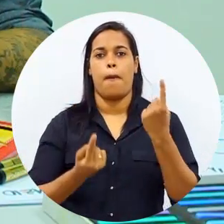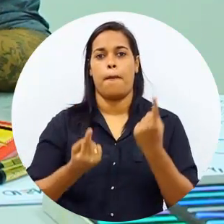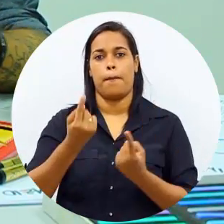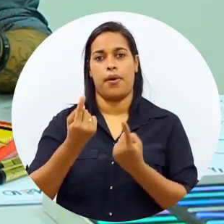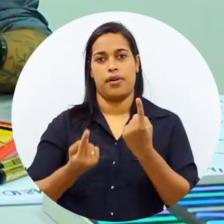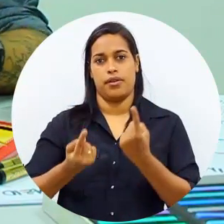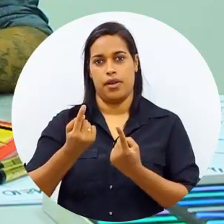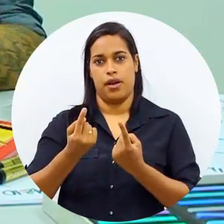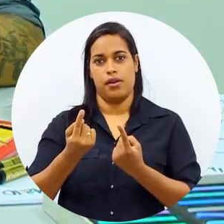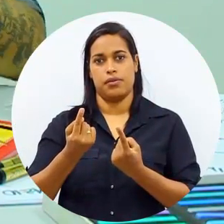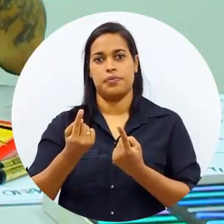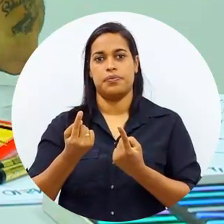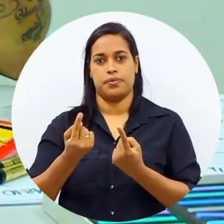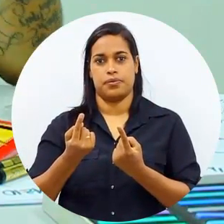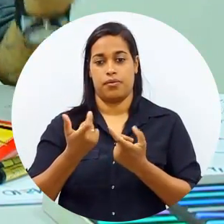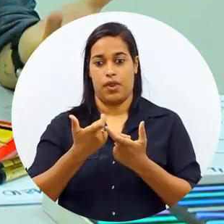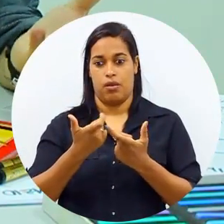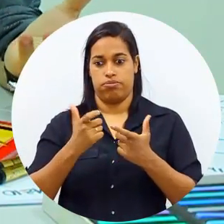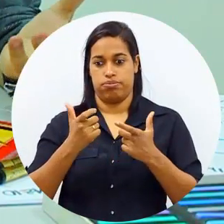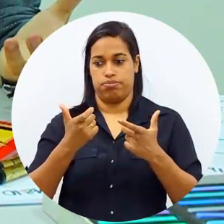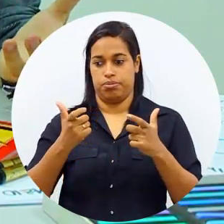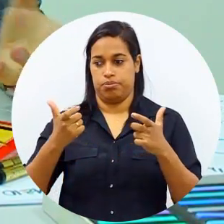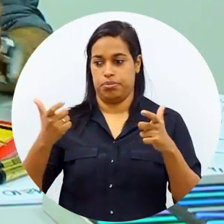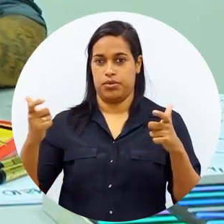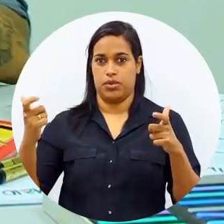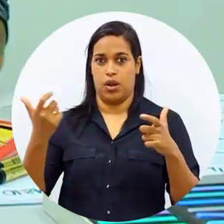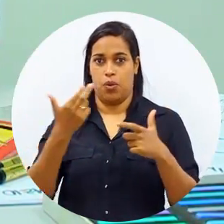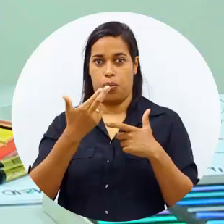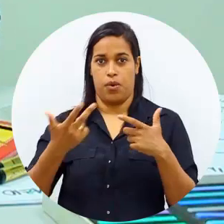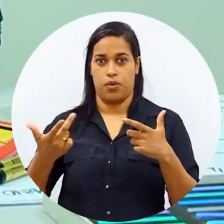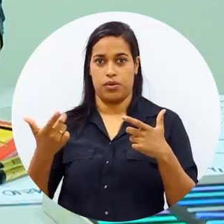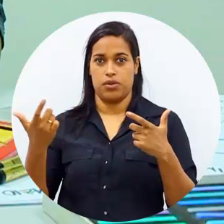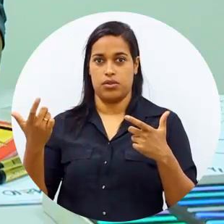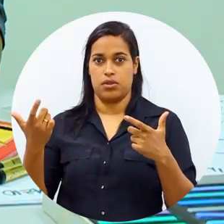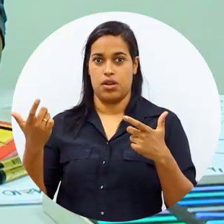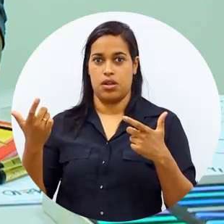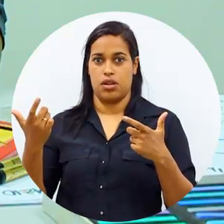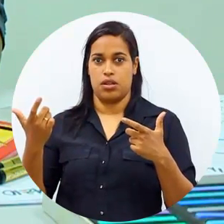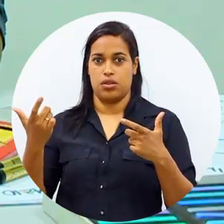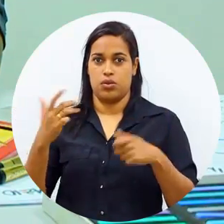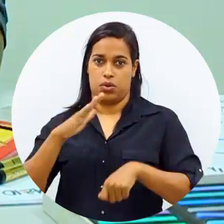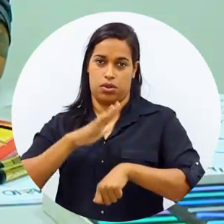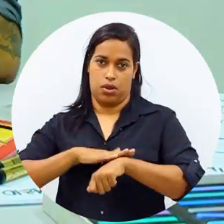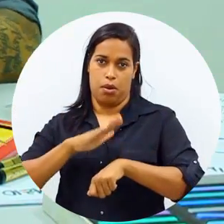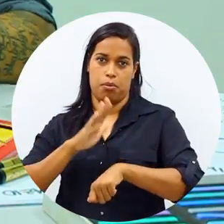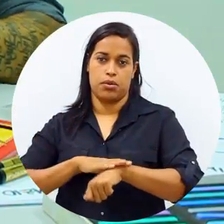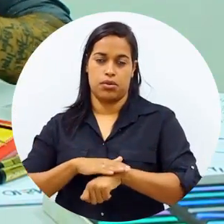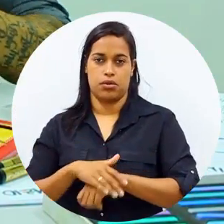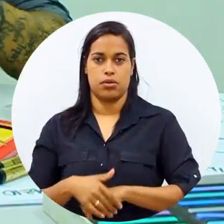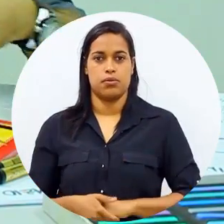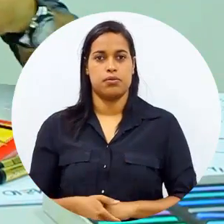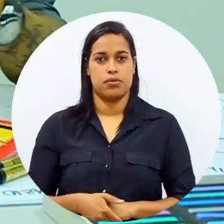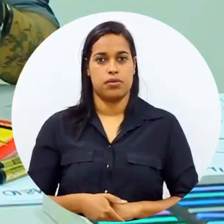contraste? Comparar algo demasiadamente grande com algo diminuto.